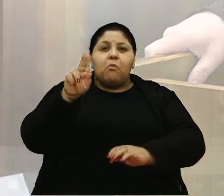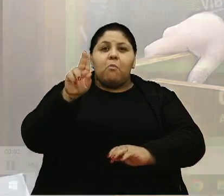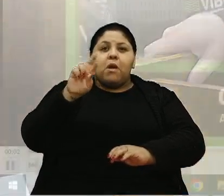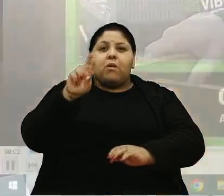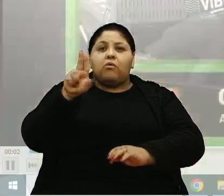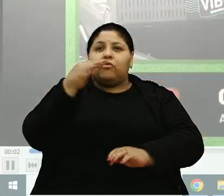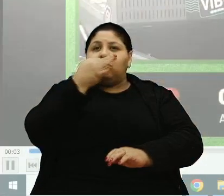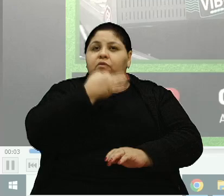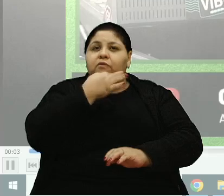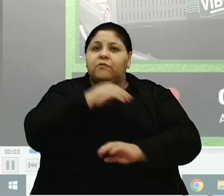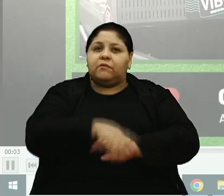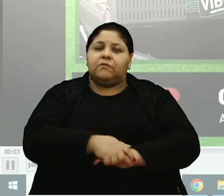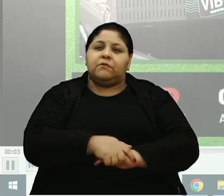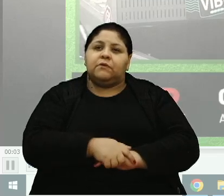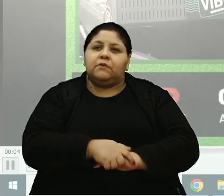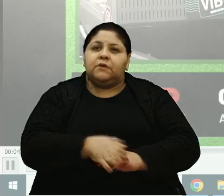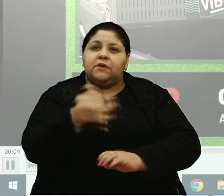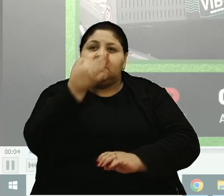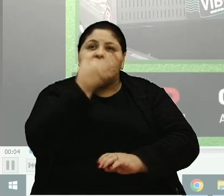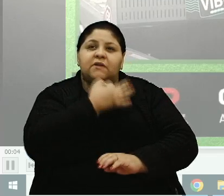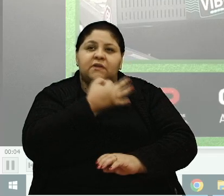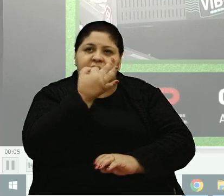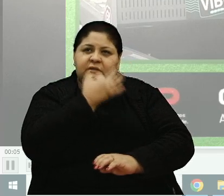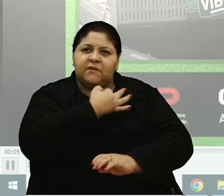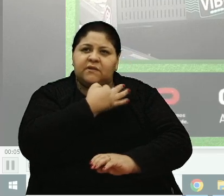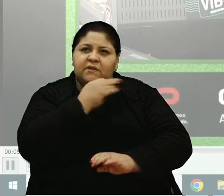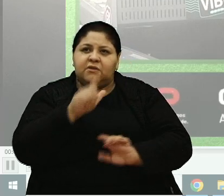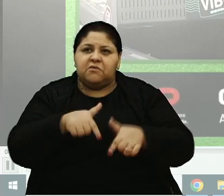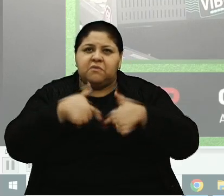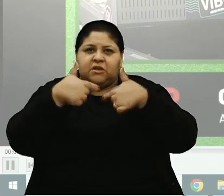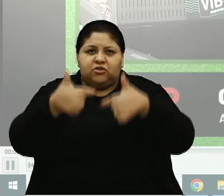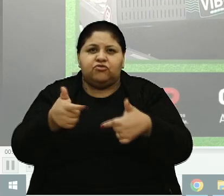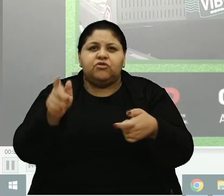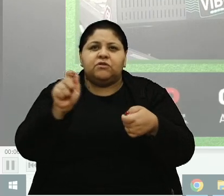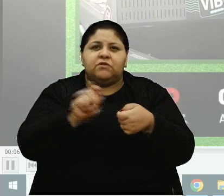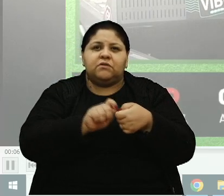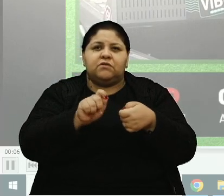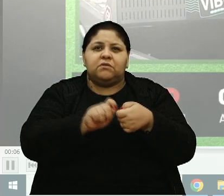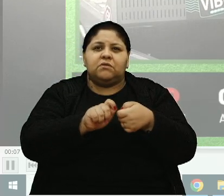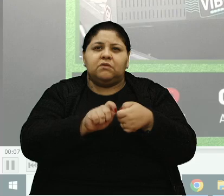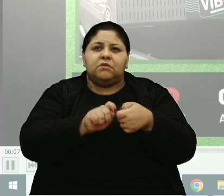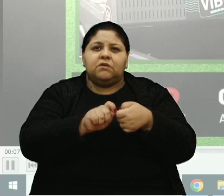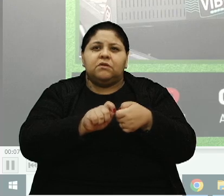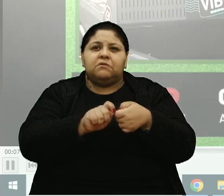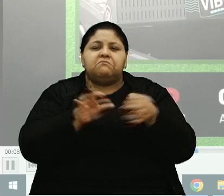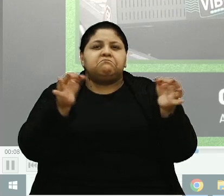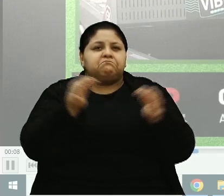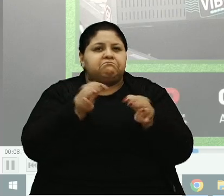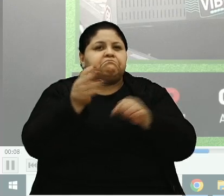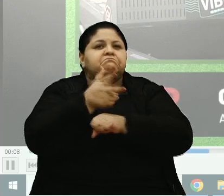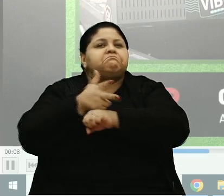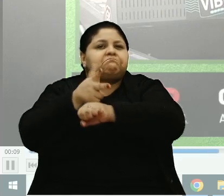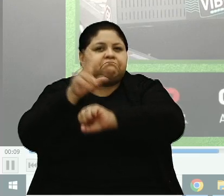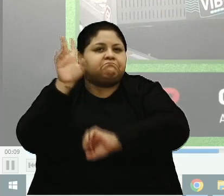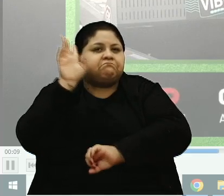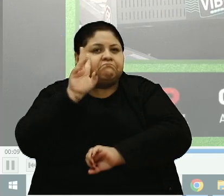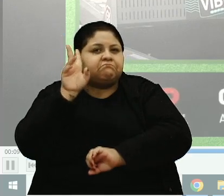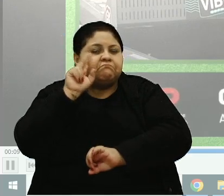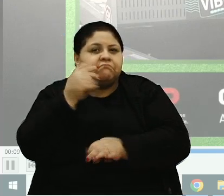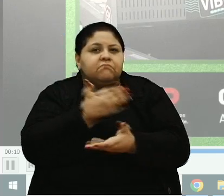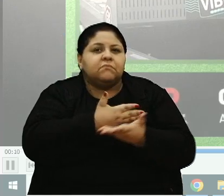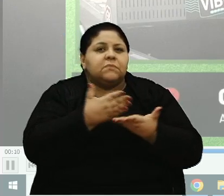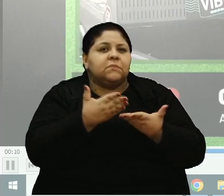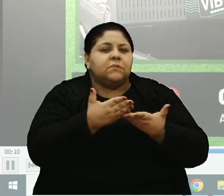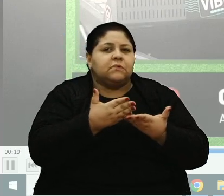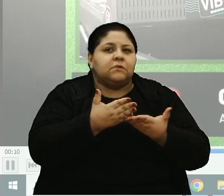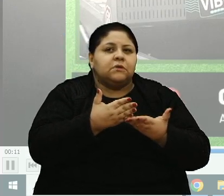pra Caxias lá com o pessoal do Destemperados, a animação que a gente tá fazendo. E, cara, comecei... Aliás, sensacional o vídeo. Legal, né? Eu vi. Começamos